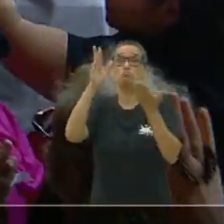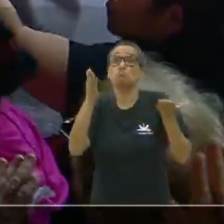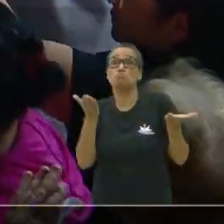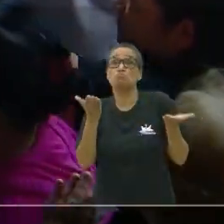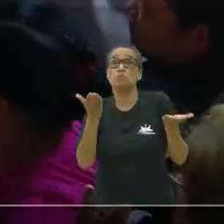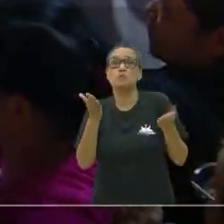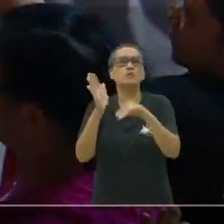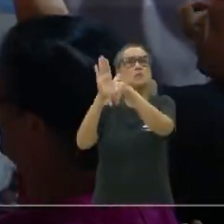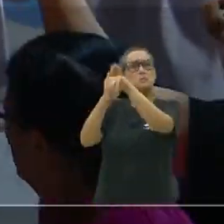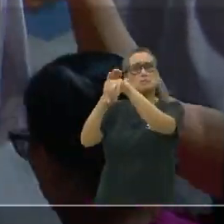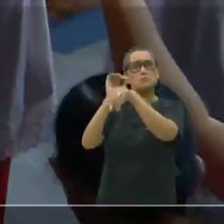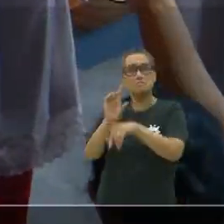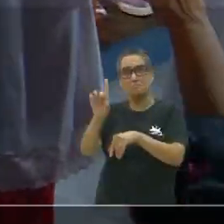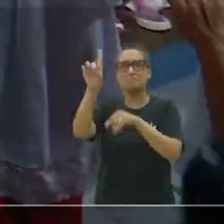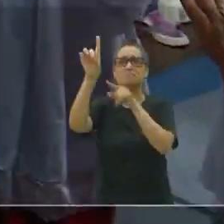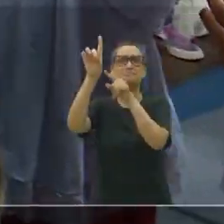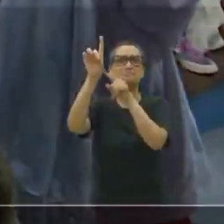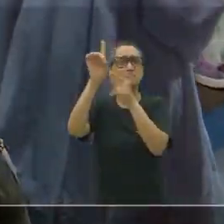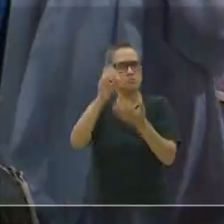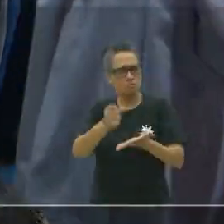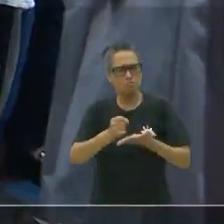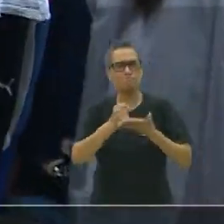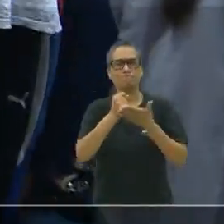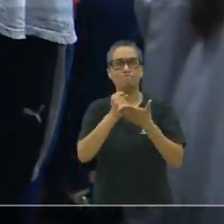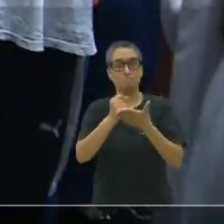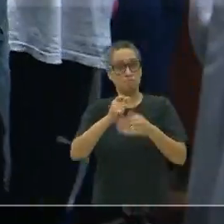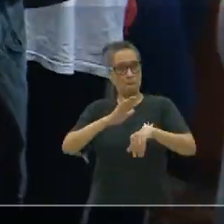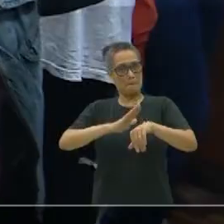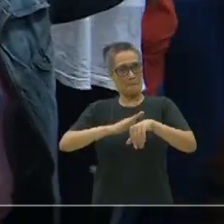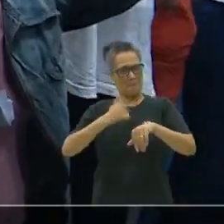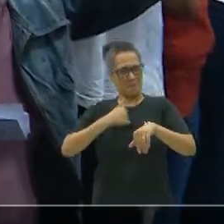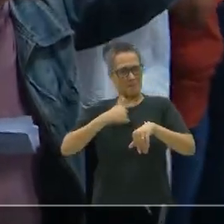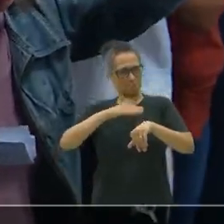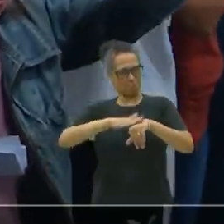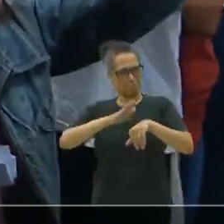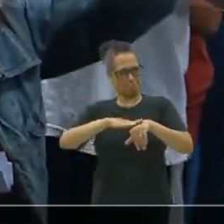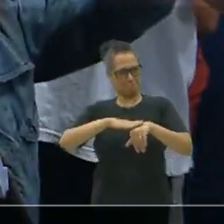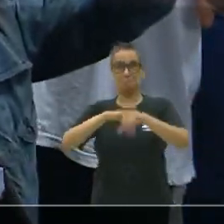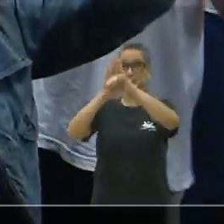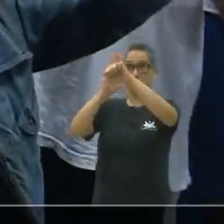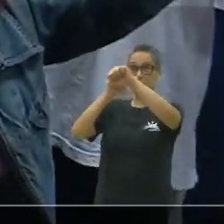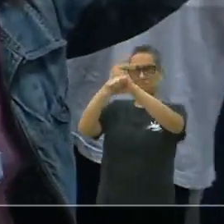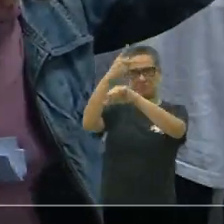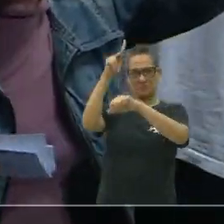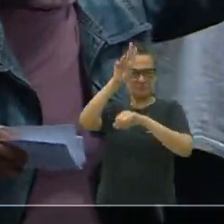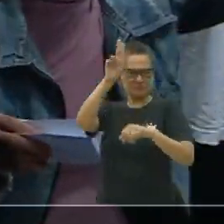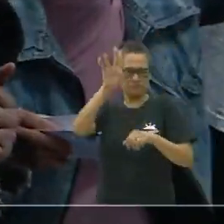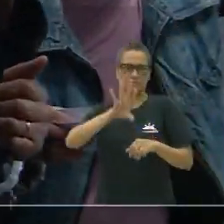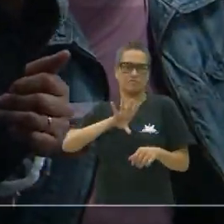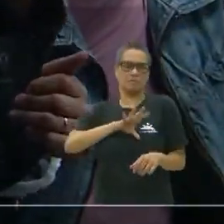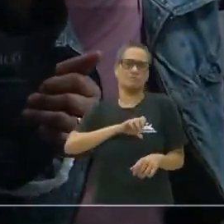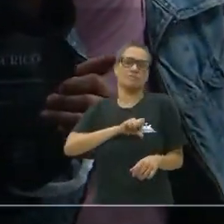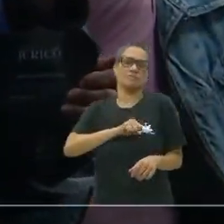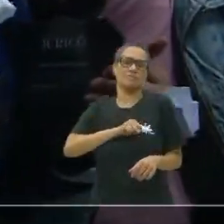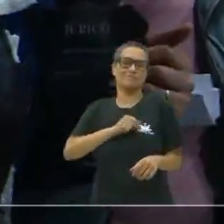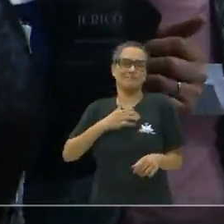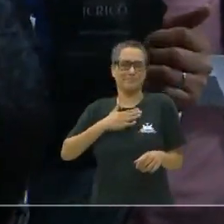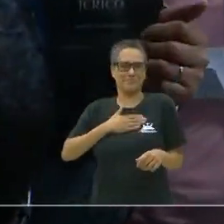te chamam de Deus e Salvador, mas eu me atrevo a te chamar de meu